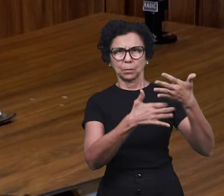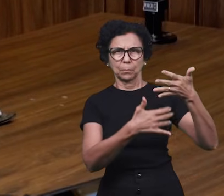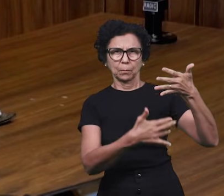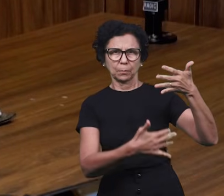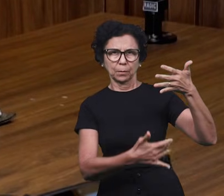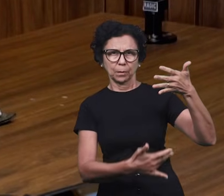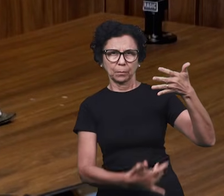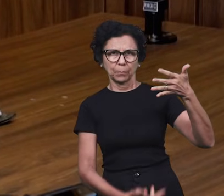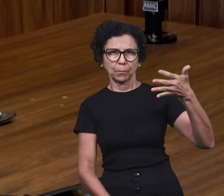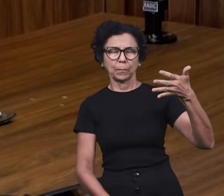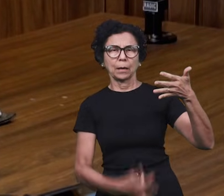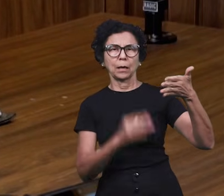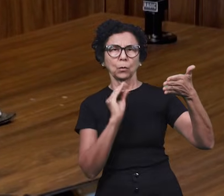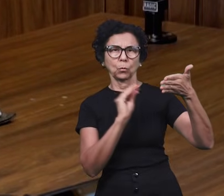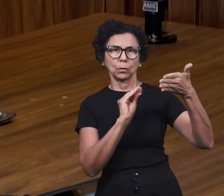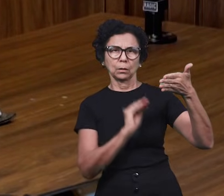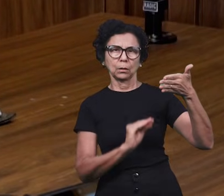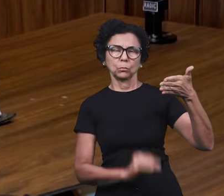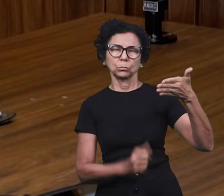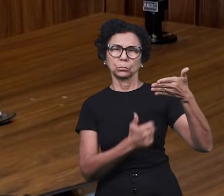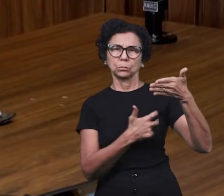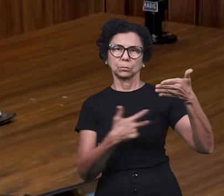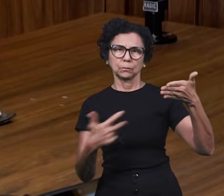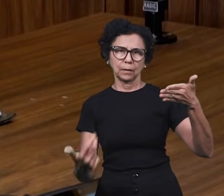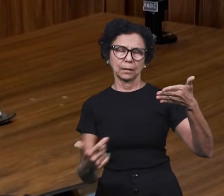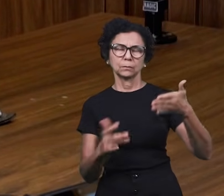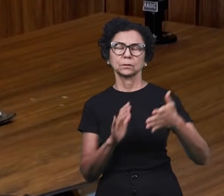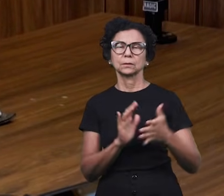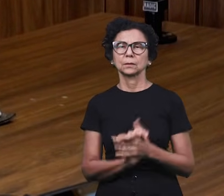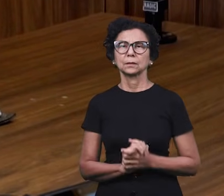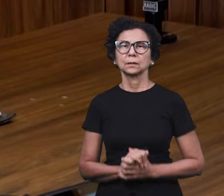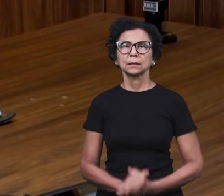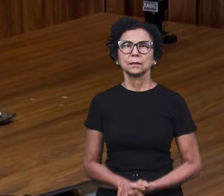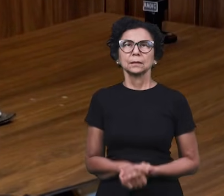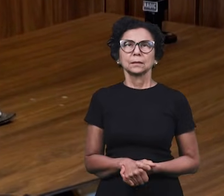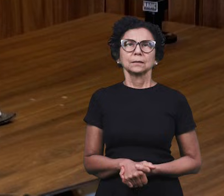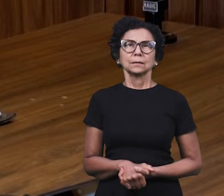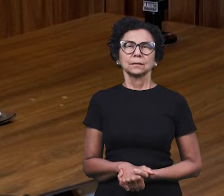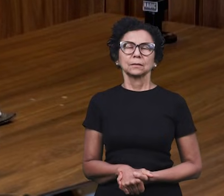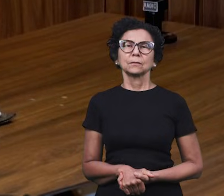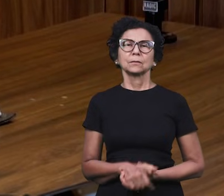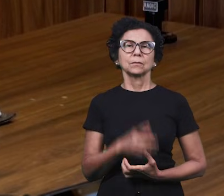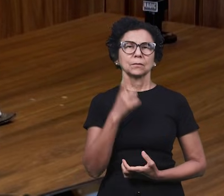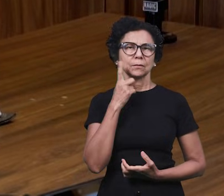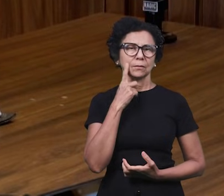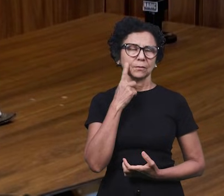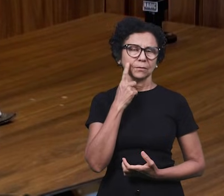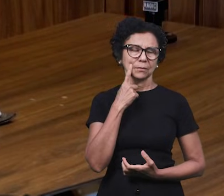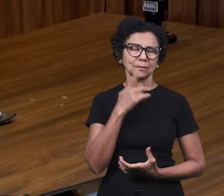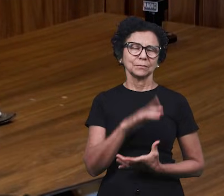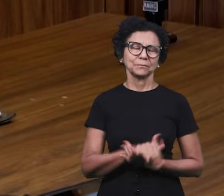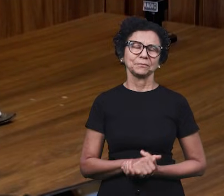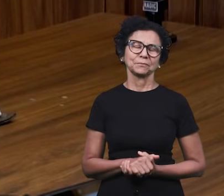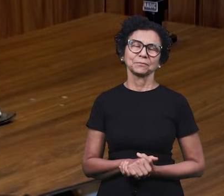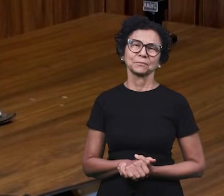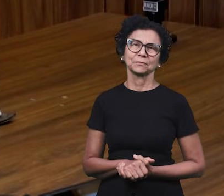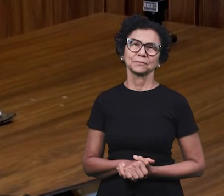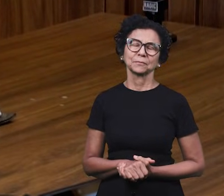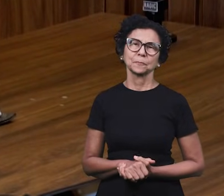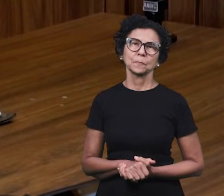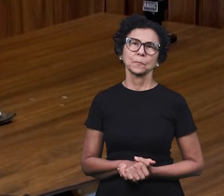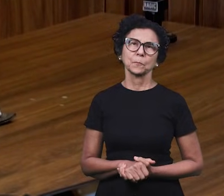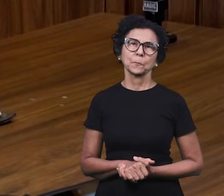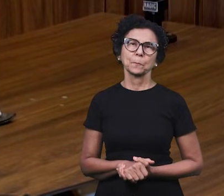programas já tratando de diversas profissões e nós viemos aqui, já pode até maratonar, como se diz hoje em dia, né? E nós